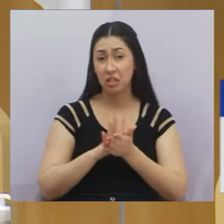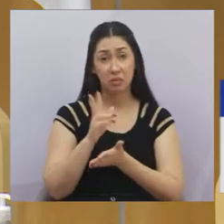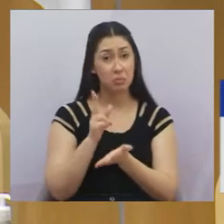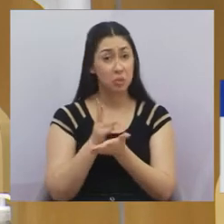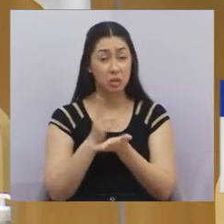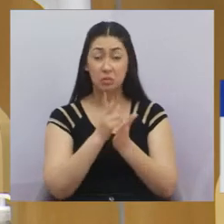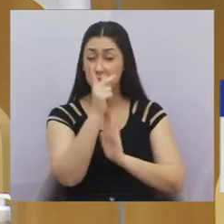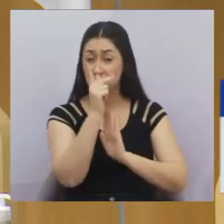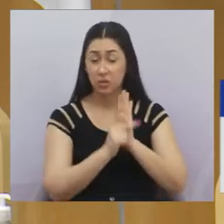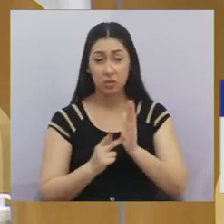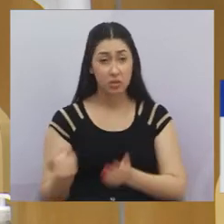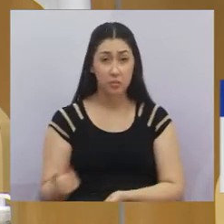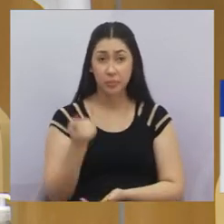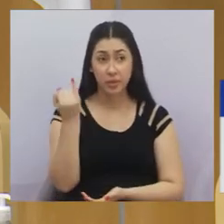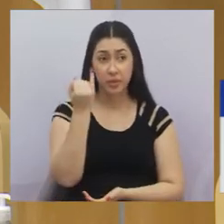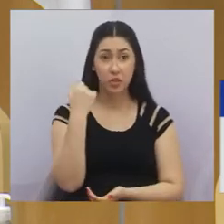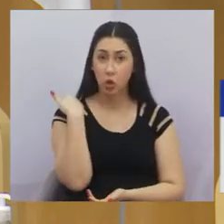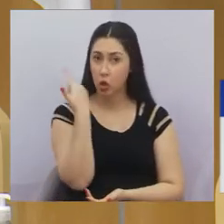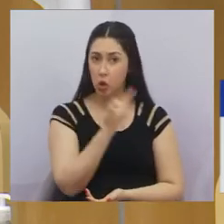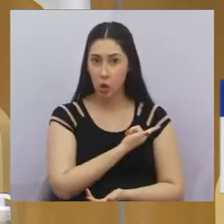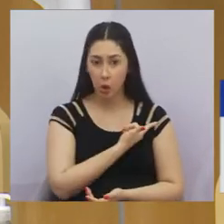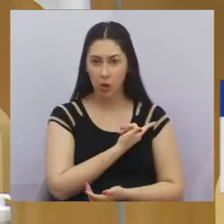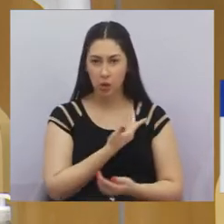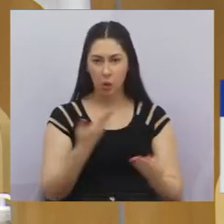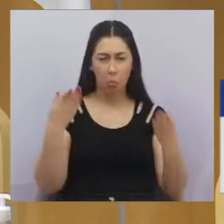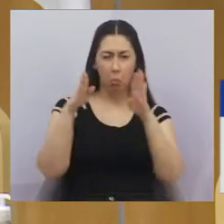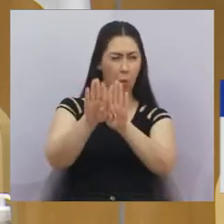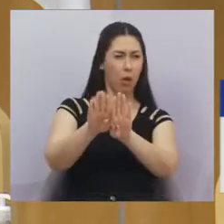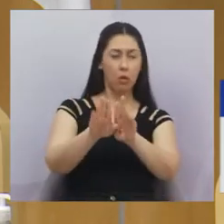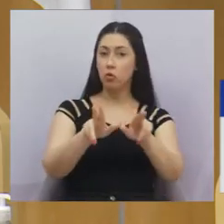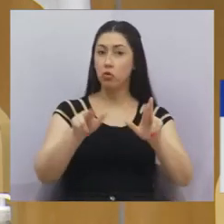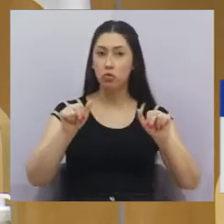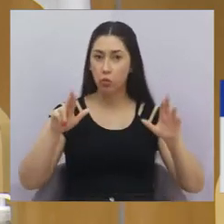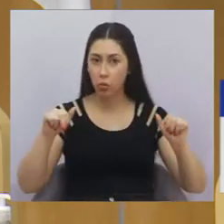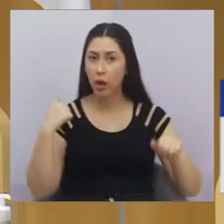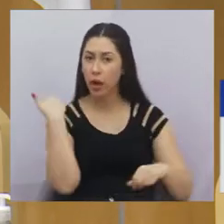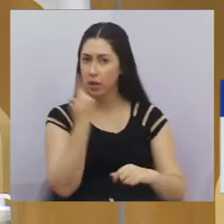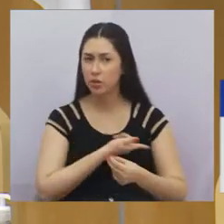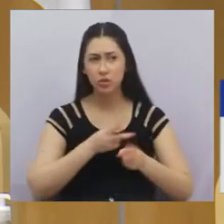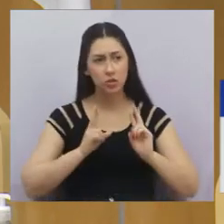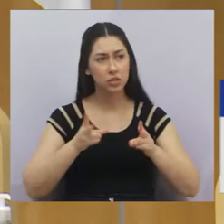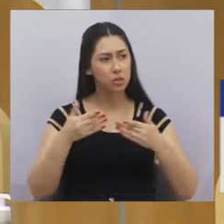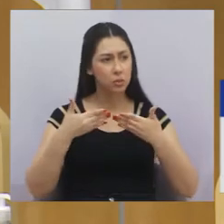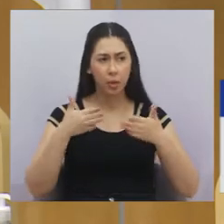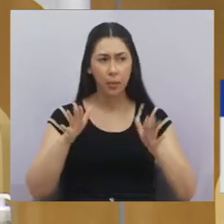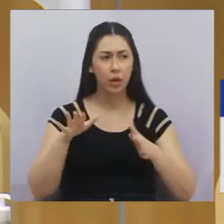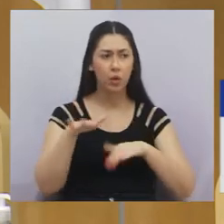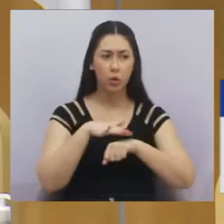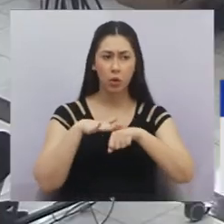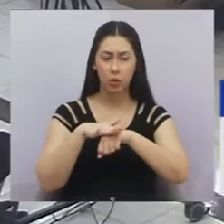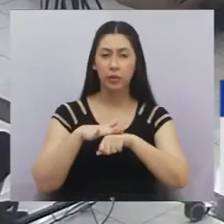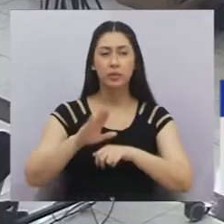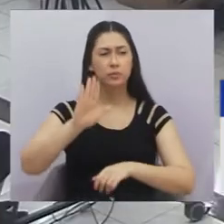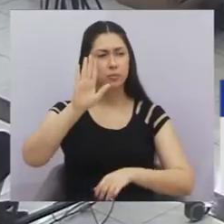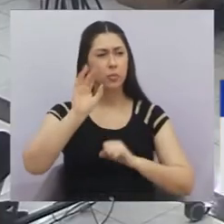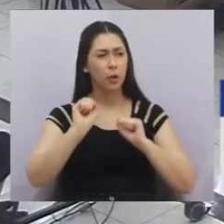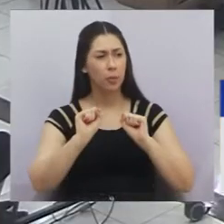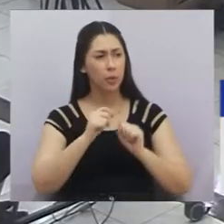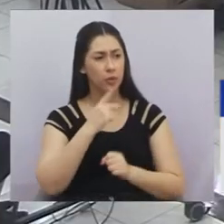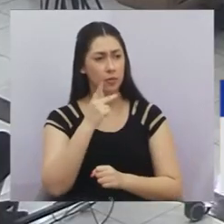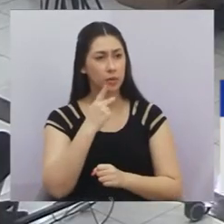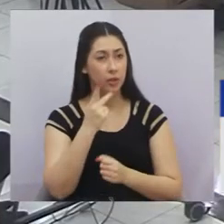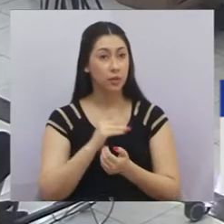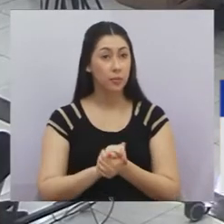importância. Nós nunca fechamos as portas para nenhum tipo de diálogo. Uma parte, vereador. Pois não,